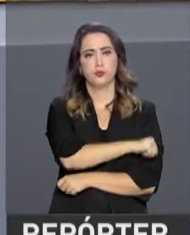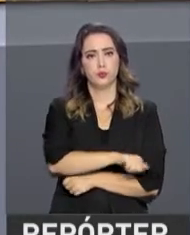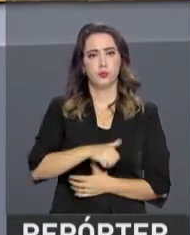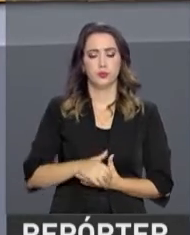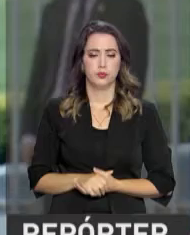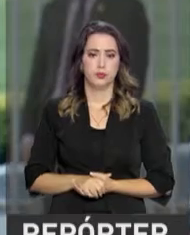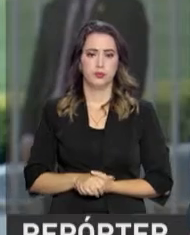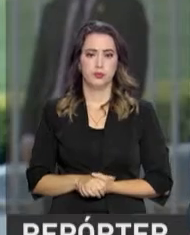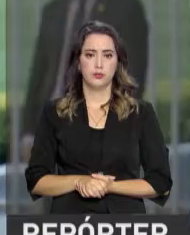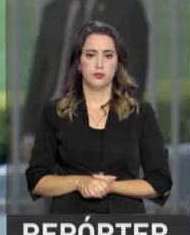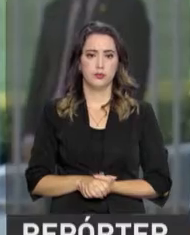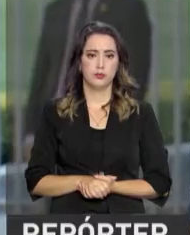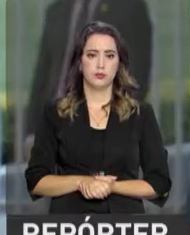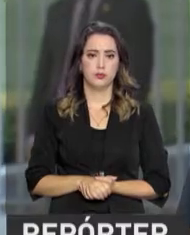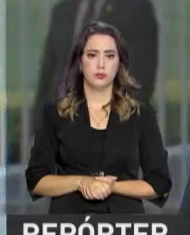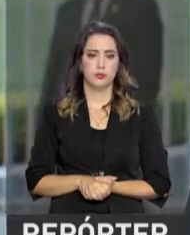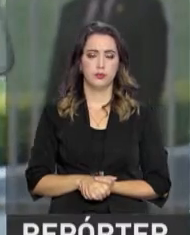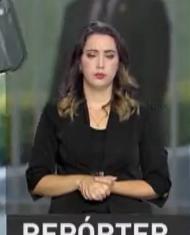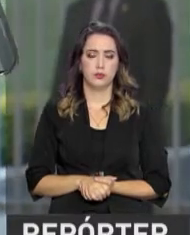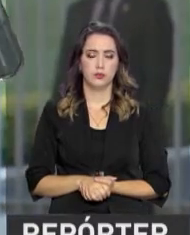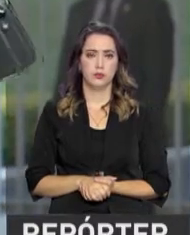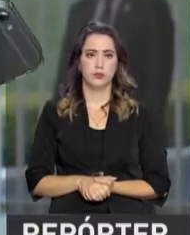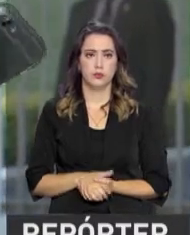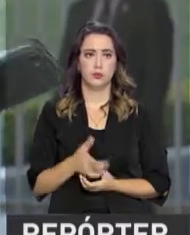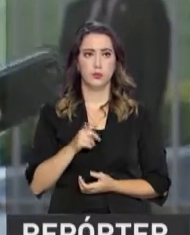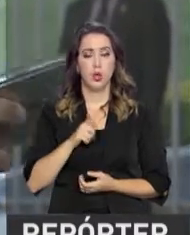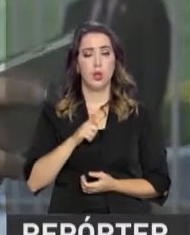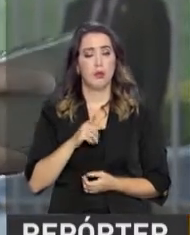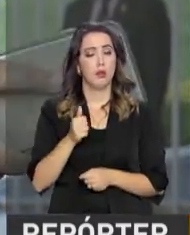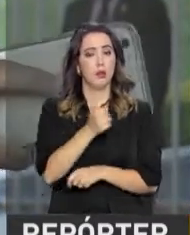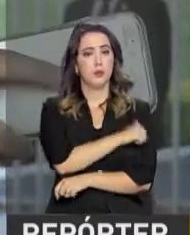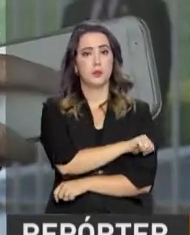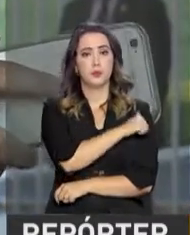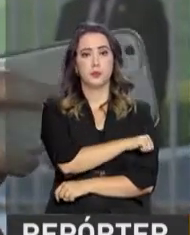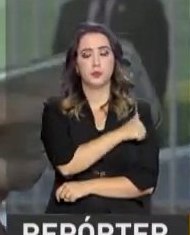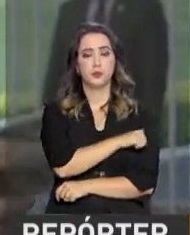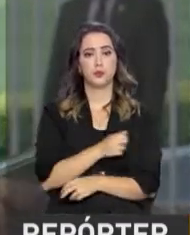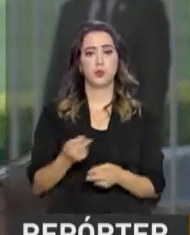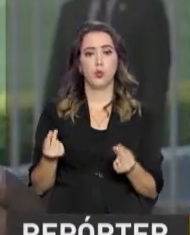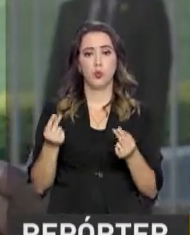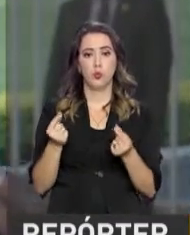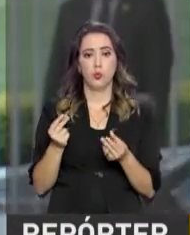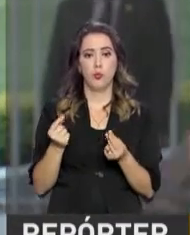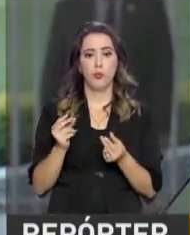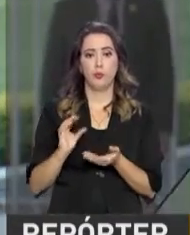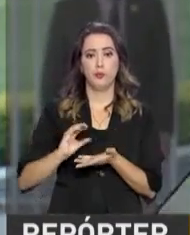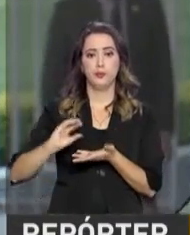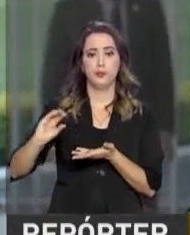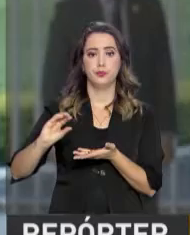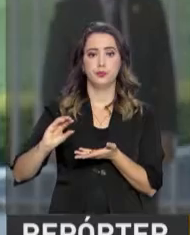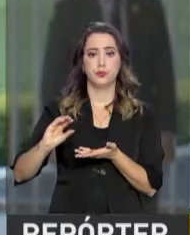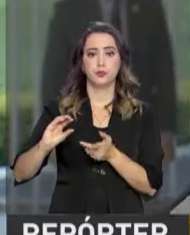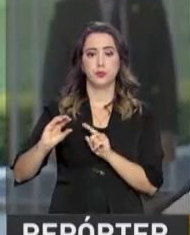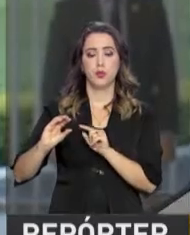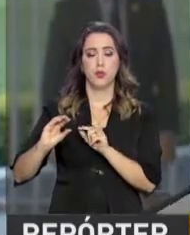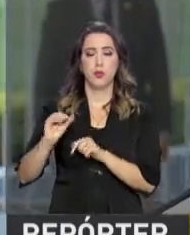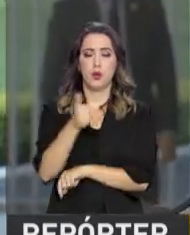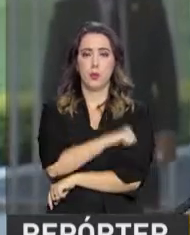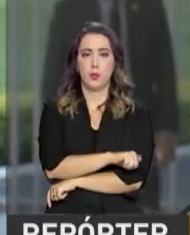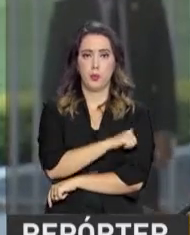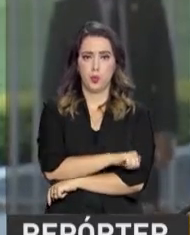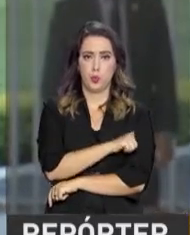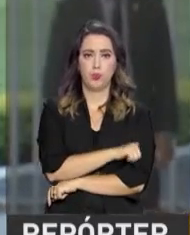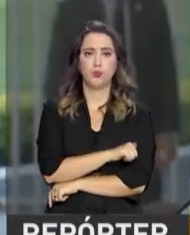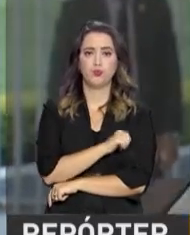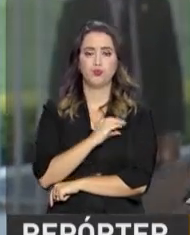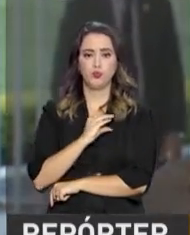Janeiro. Nós teremos para o Rio de Janeiro um crédito extraordinário, né, cujos valores